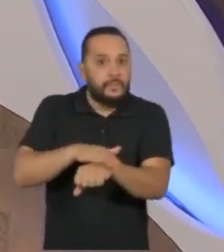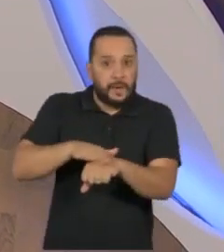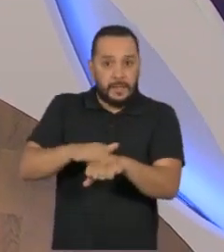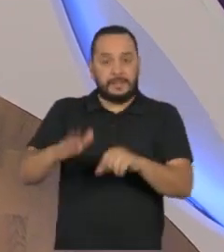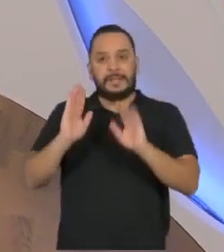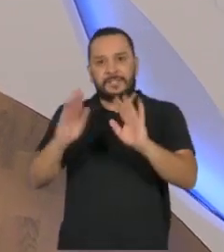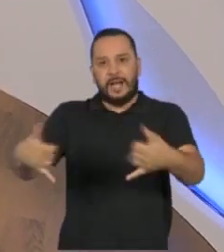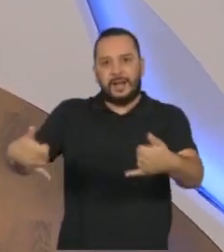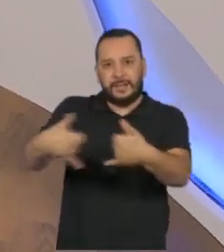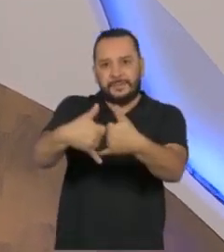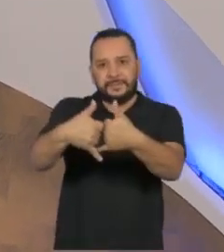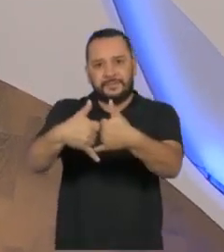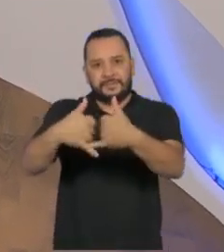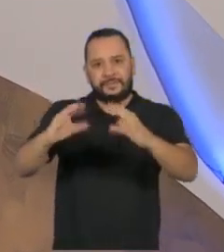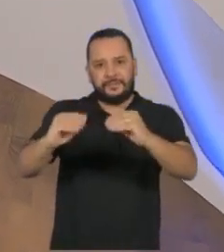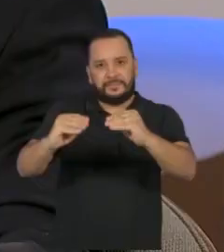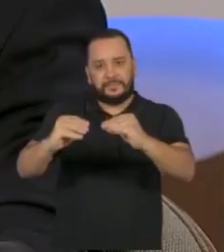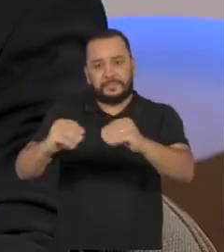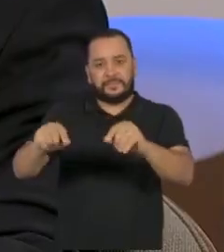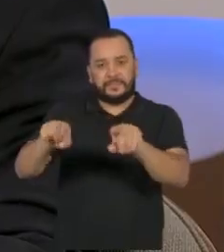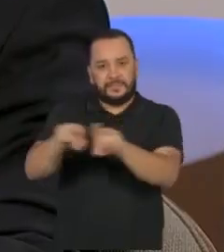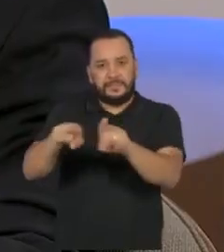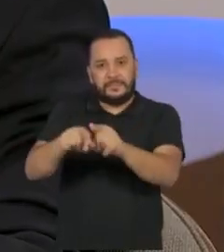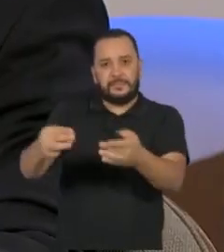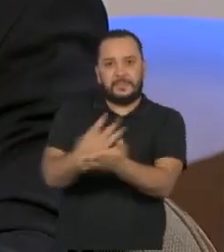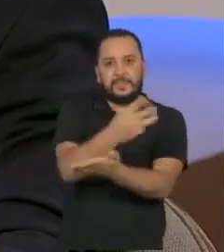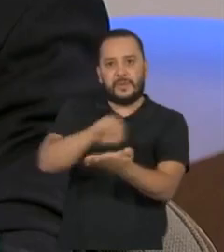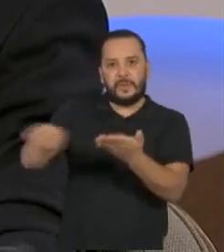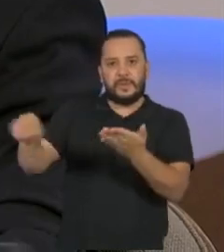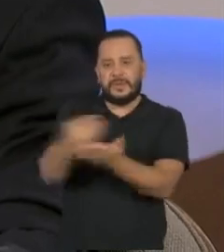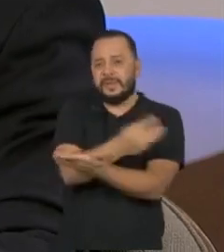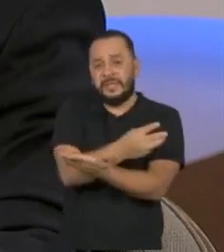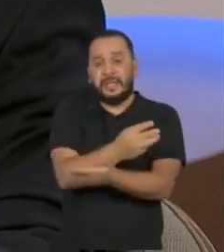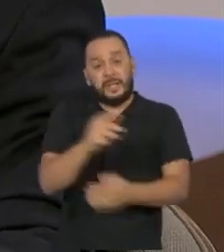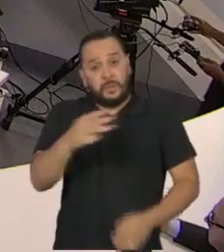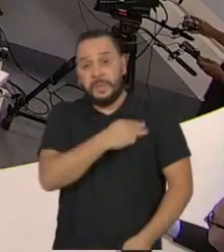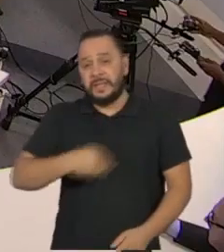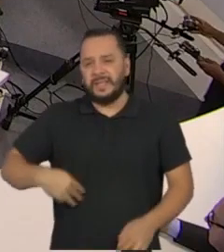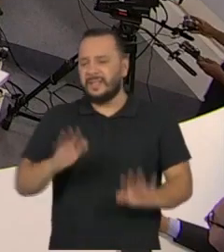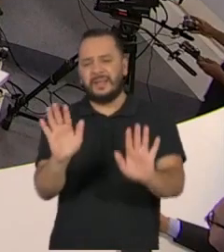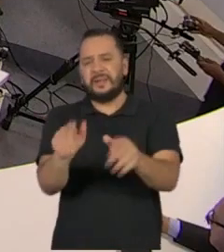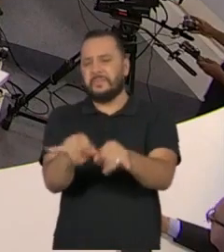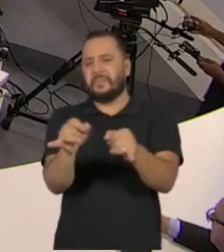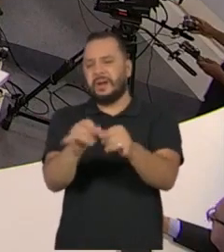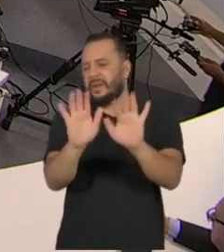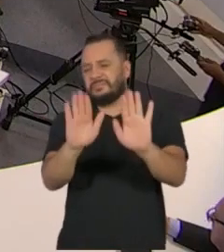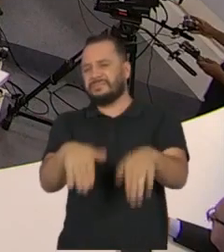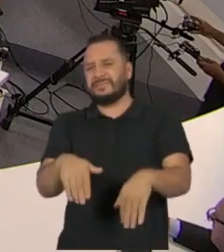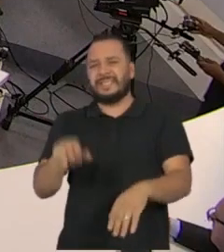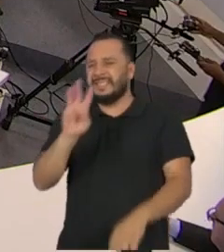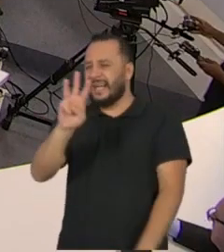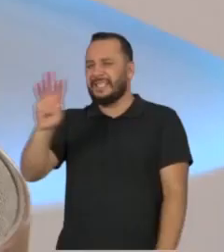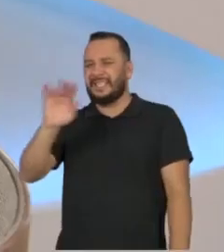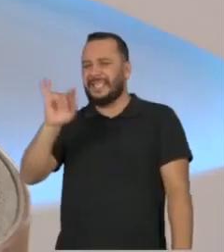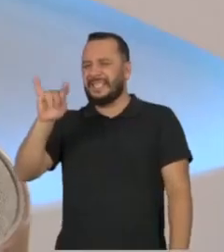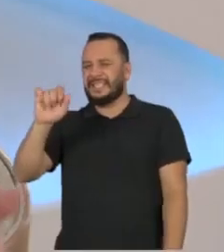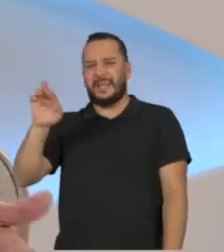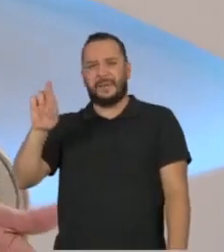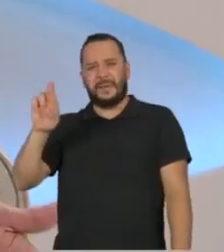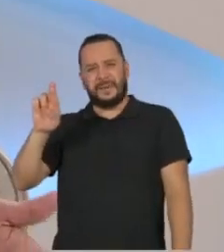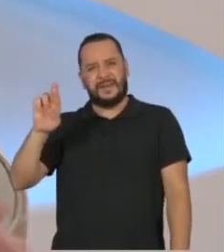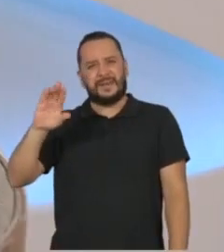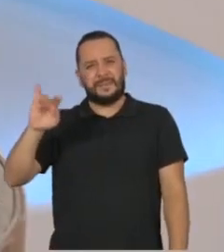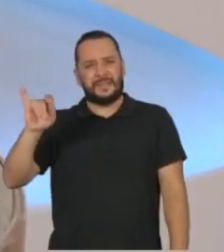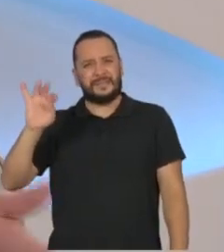vazadas entre a Força-Tarefa da Lava Jato, o ministro minimizou o fato revelado pelo site The Intercept Brasil.